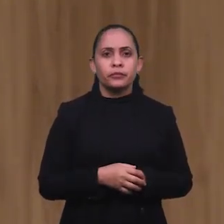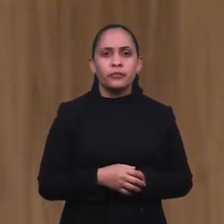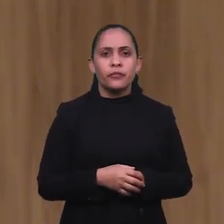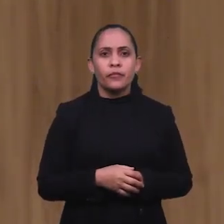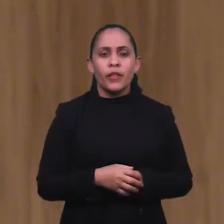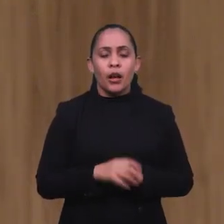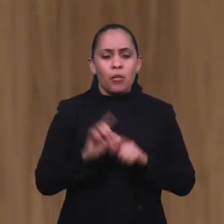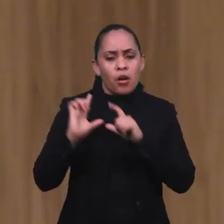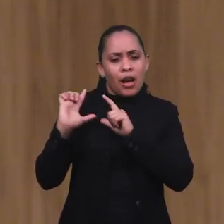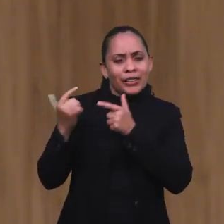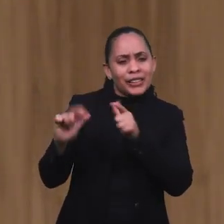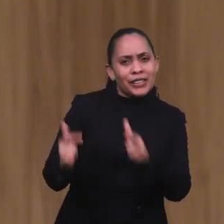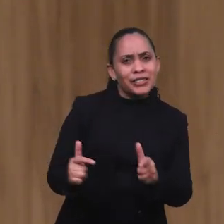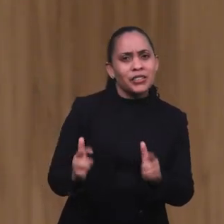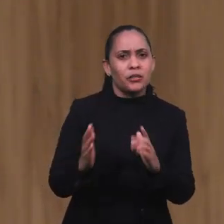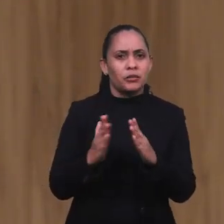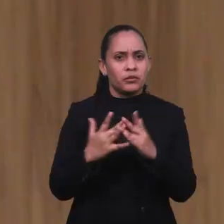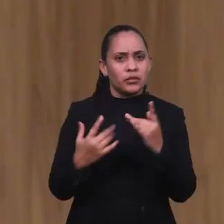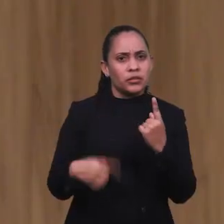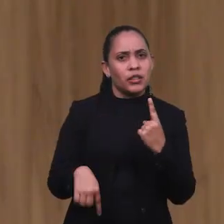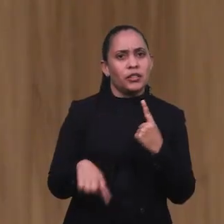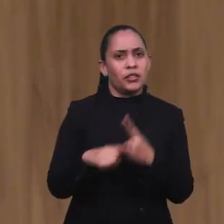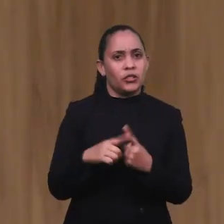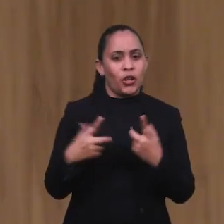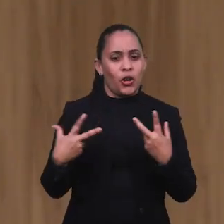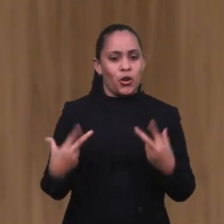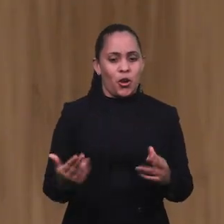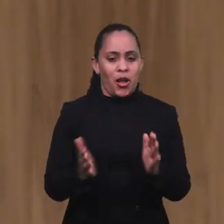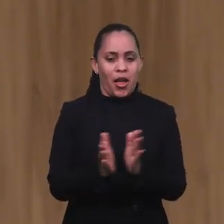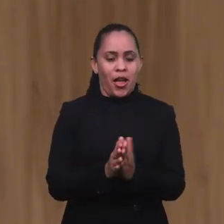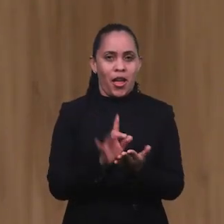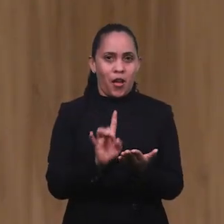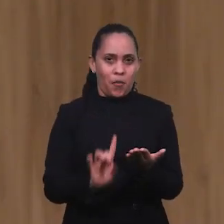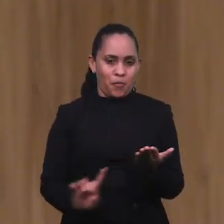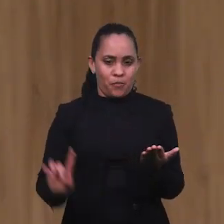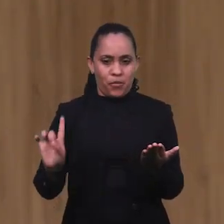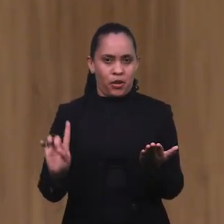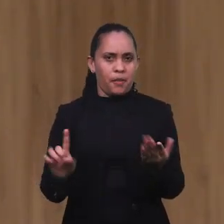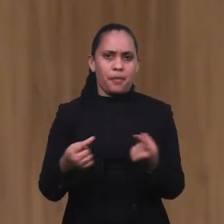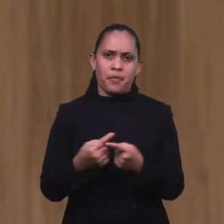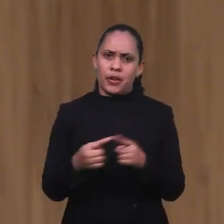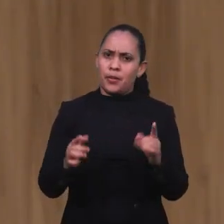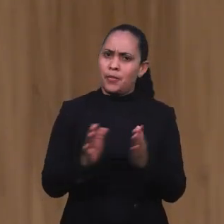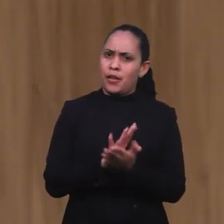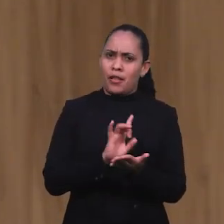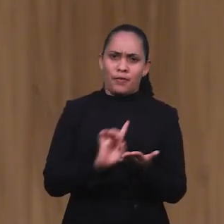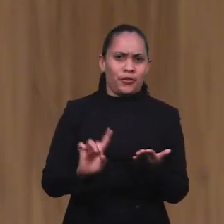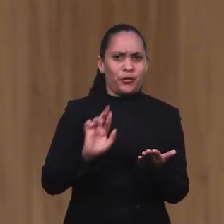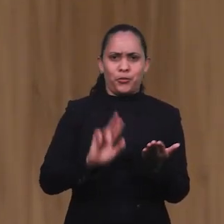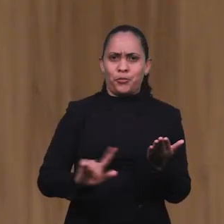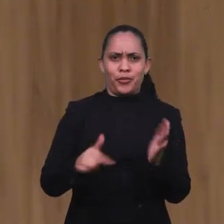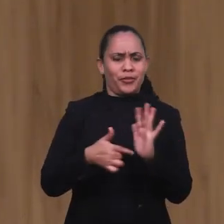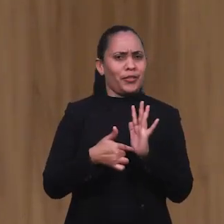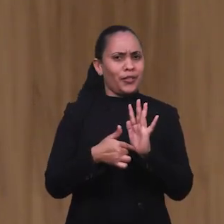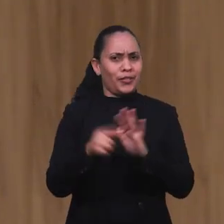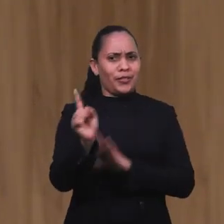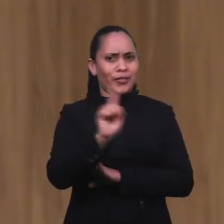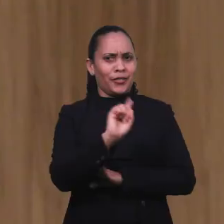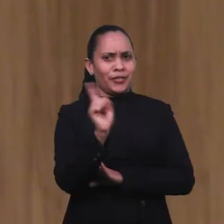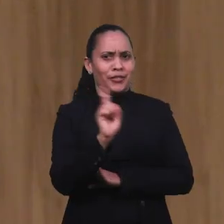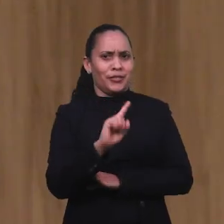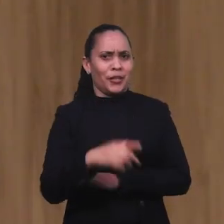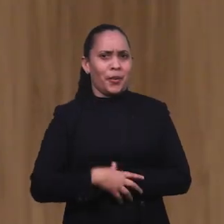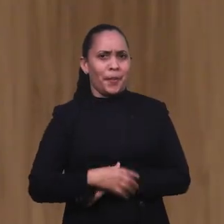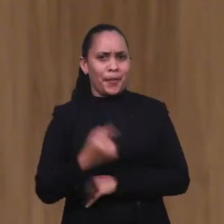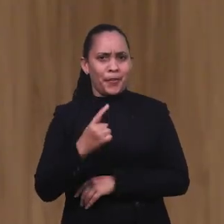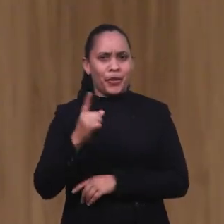Eles falam que a tradição da igreja está em pé de igualdade com a palavra. E a Bíblia não fala isso. A Bíblia fala aqui que,